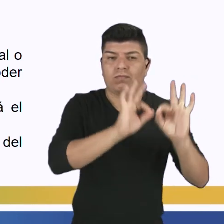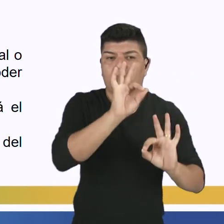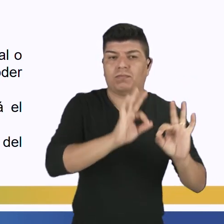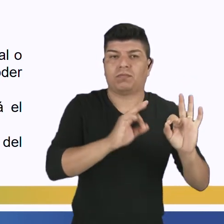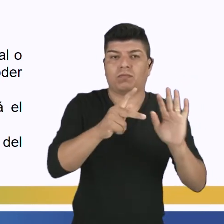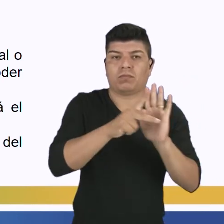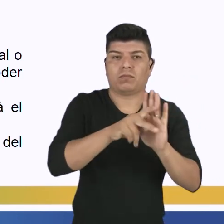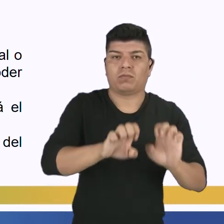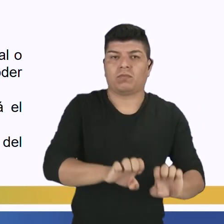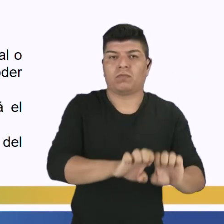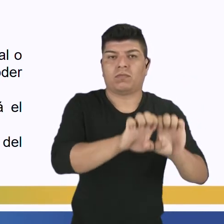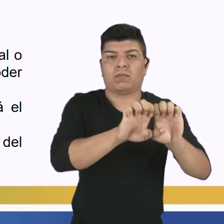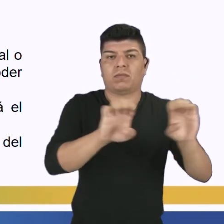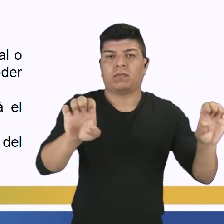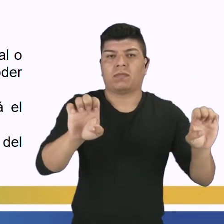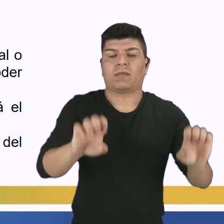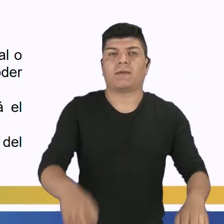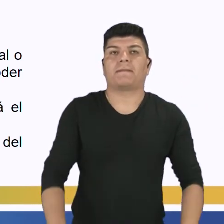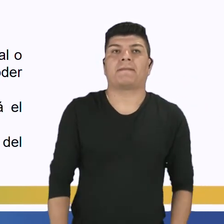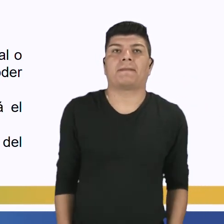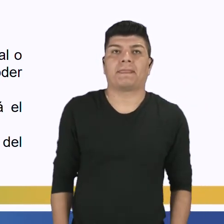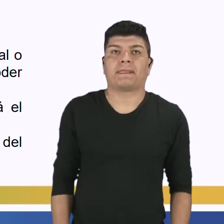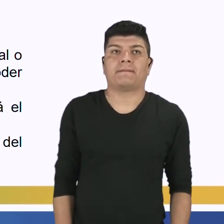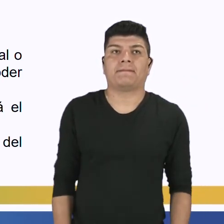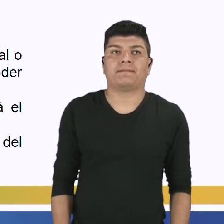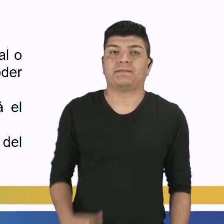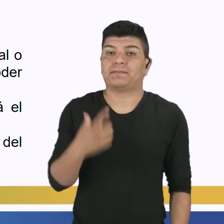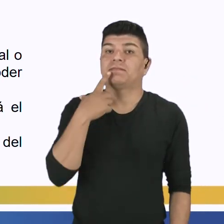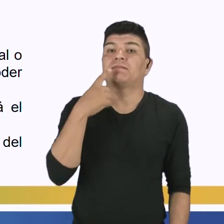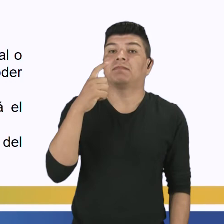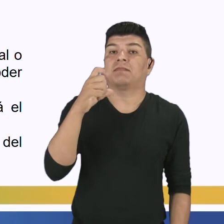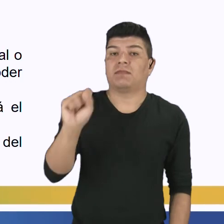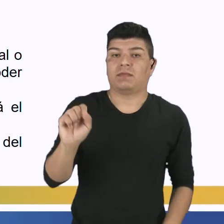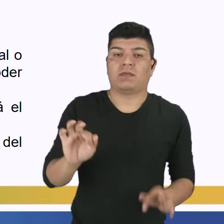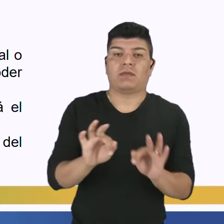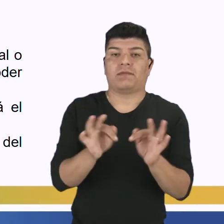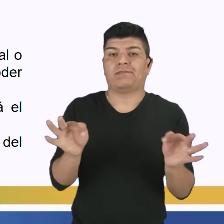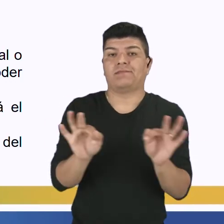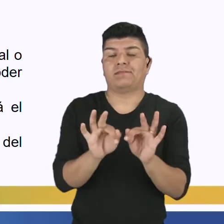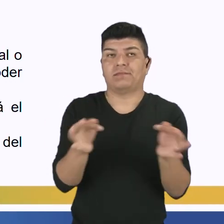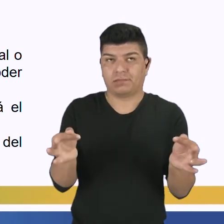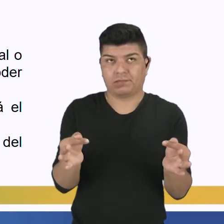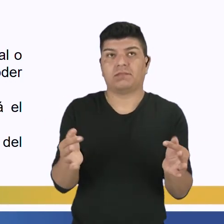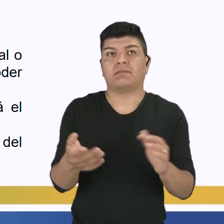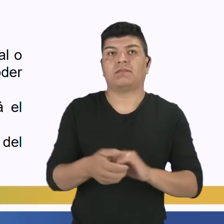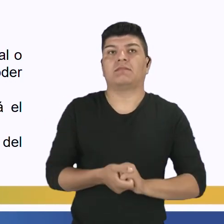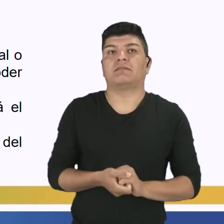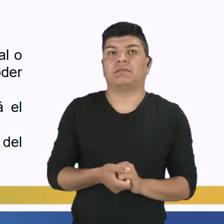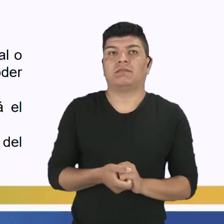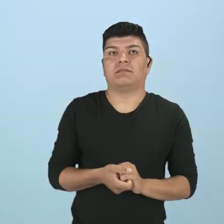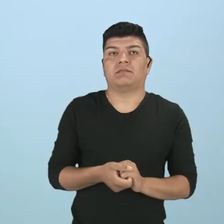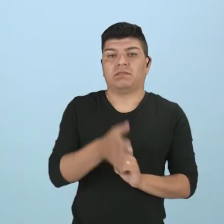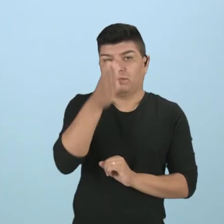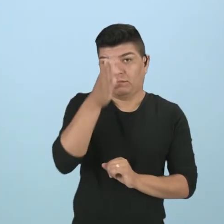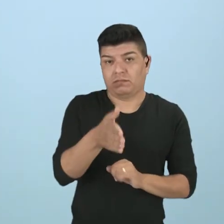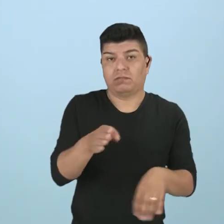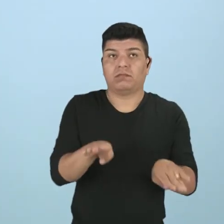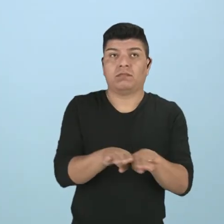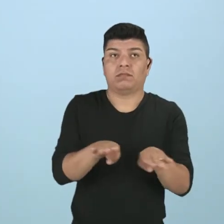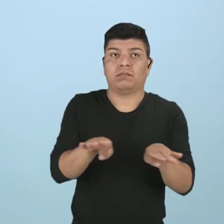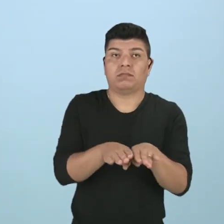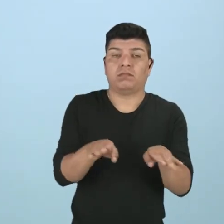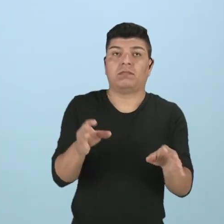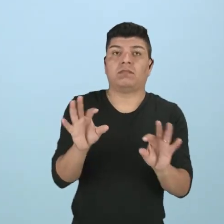sua estrutura, tá? Então, é de linguagem simples, ok? Simples e direta. E de